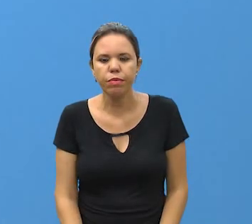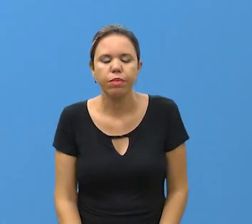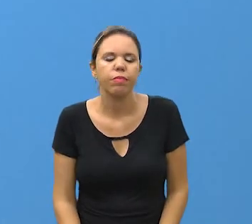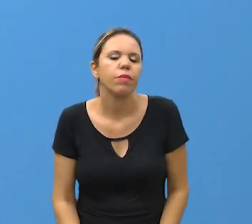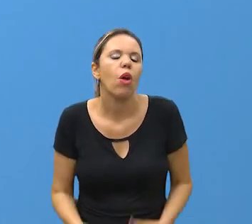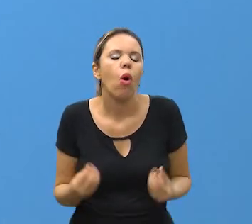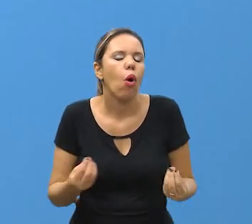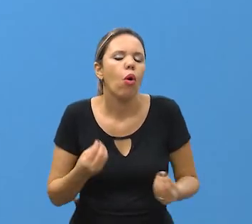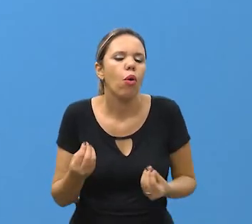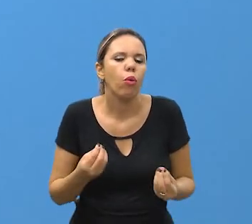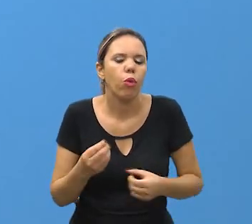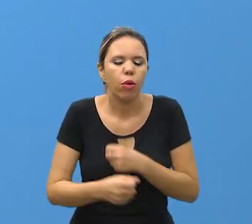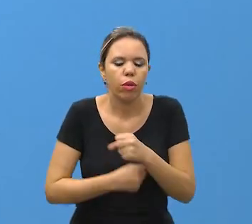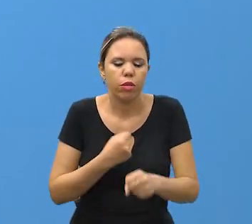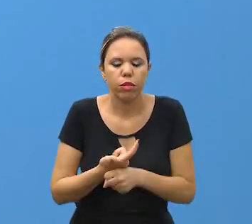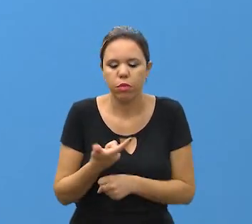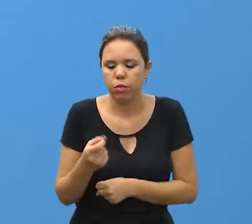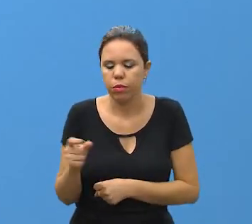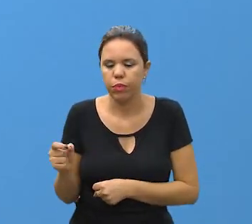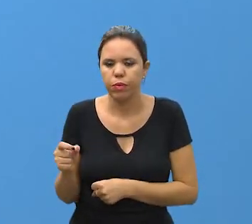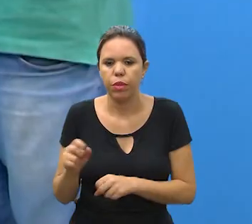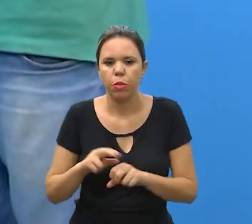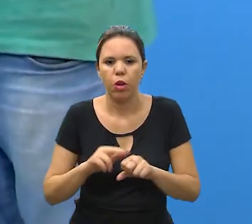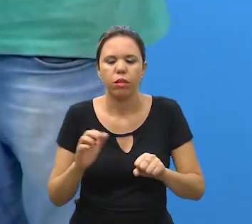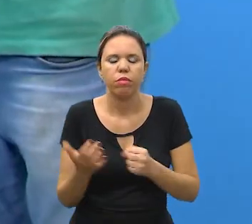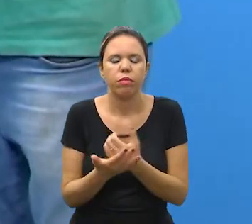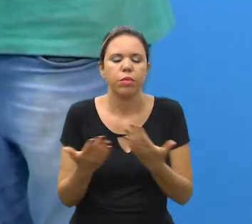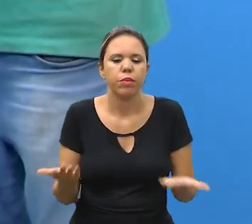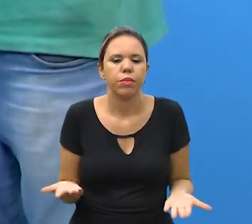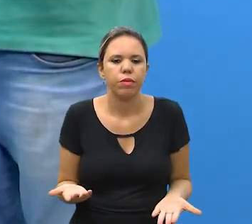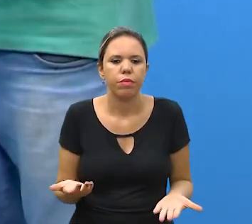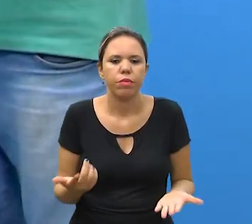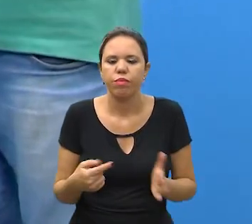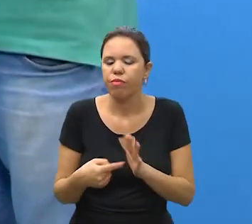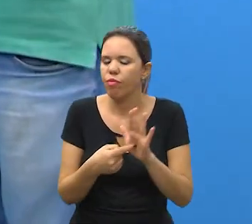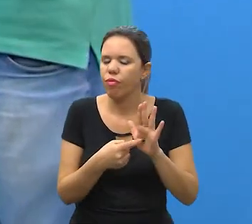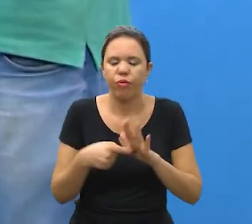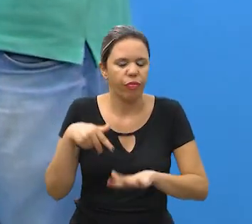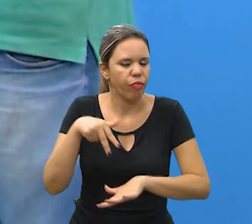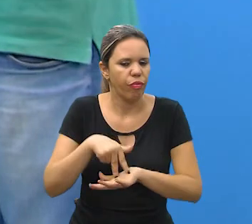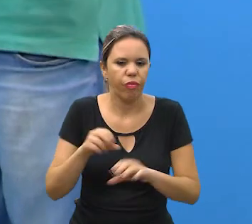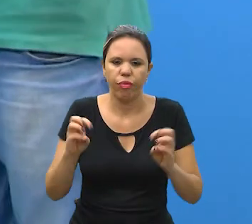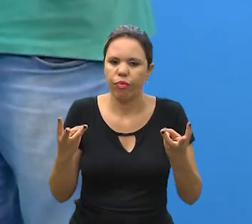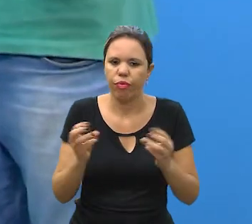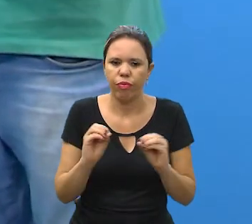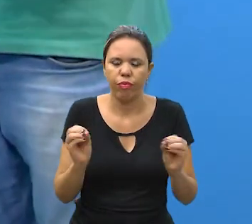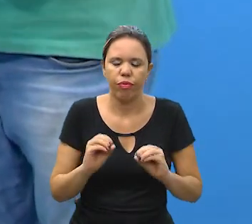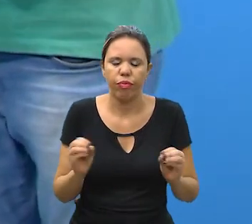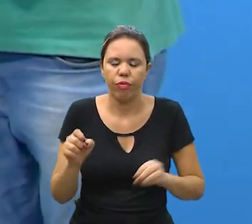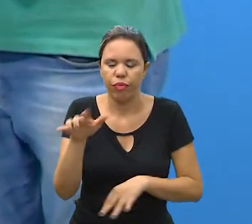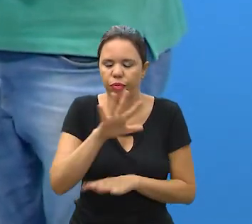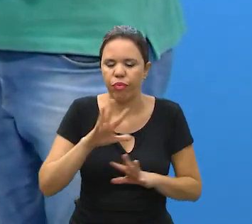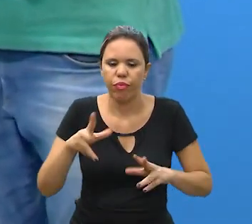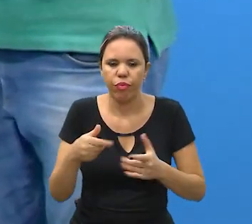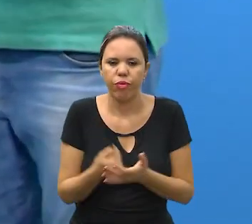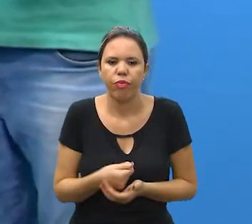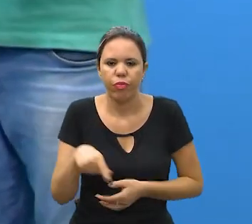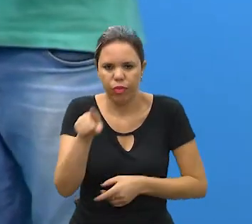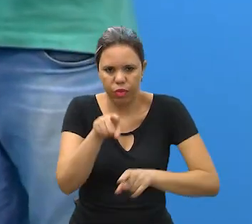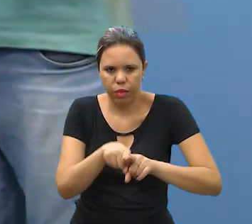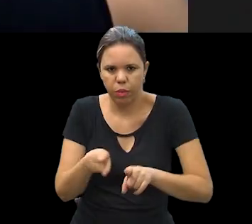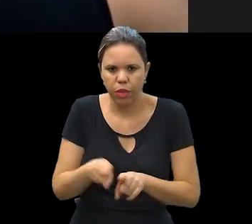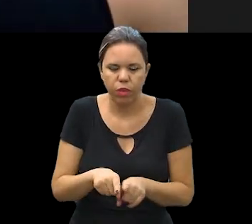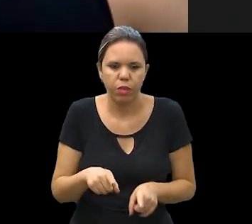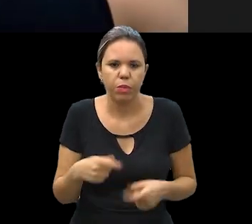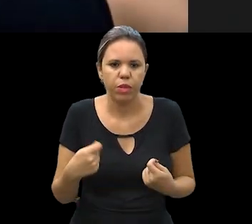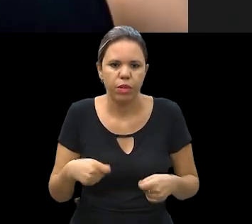Agora, Lê, como é que foi esse ano de 2020 com a pandemia, né? Sem as apresentações de uma maneira geral.